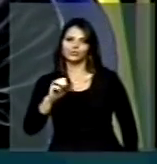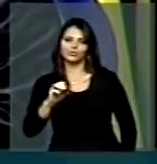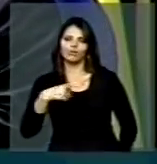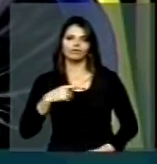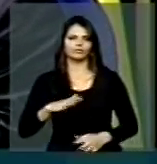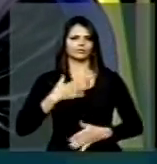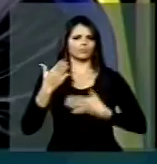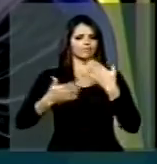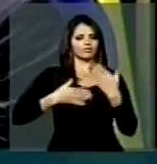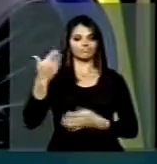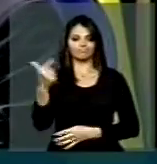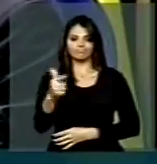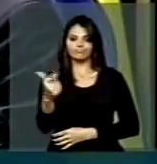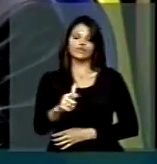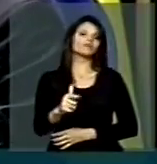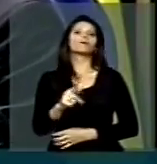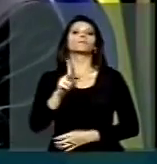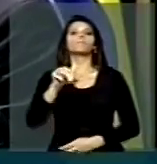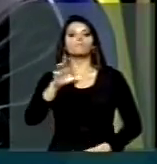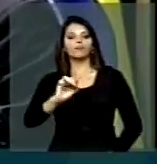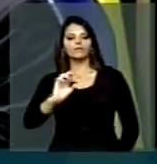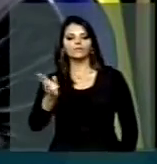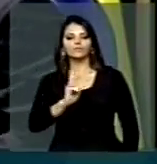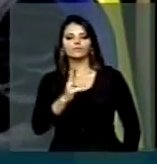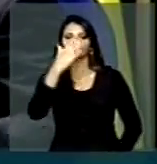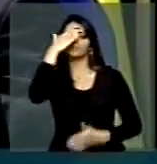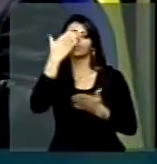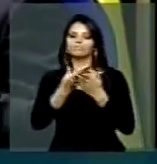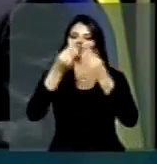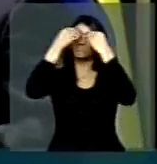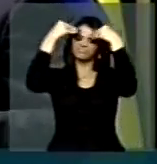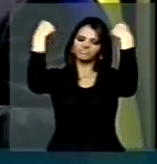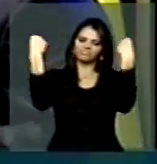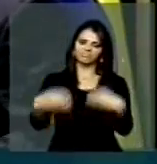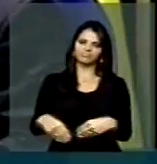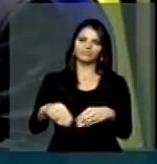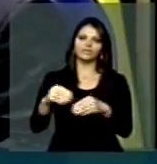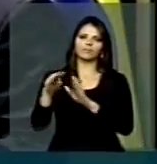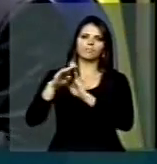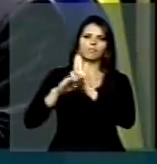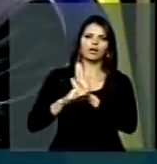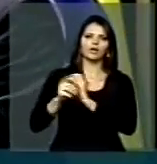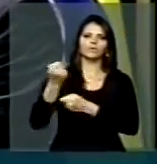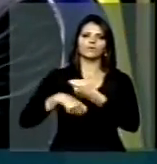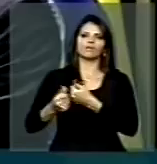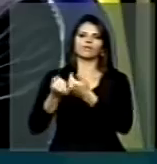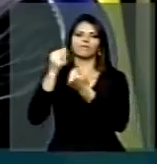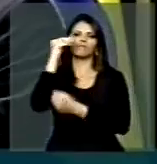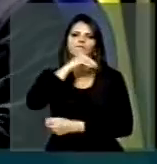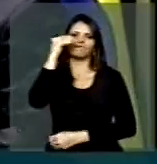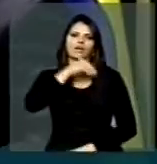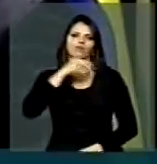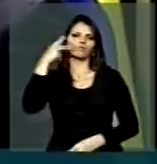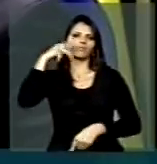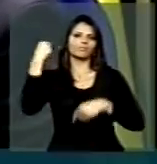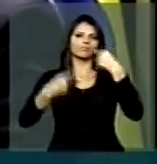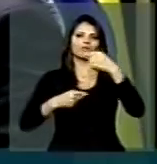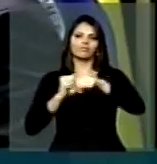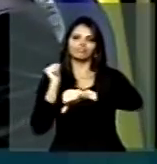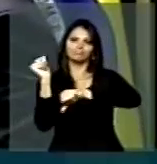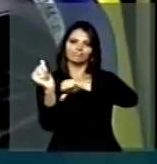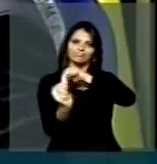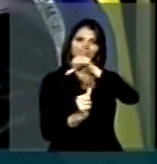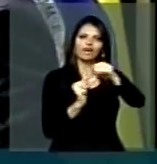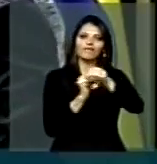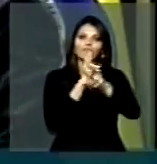surpresas. O Plano Real fez da descrença nos planos econômicos e na suposta fragilidade da política de um governo de transição a sua